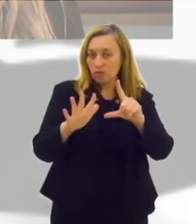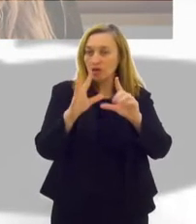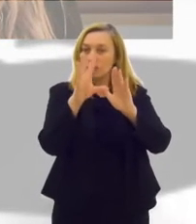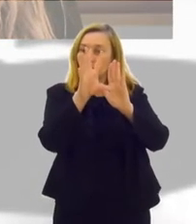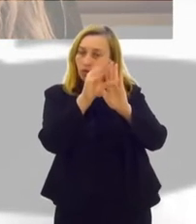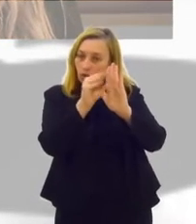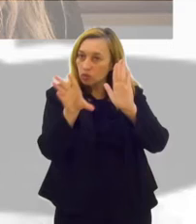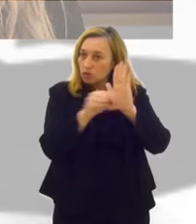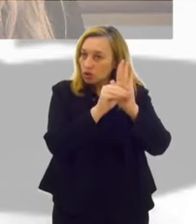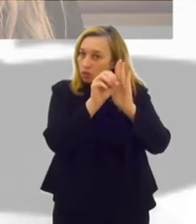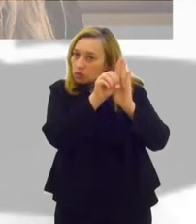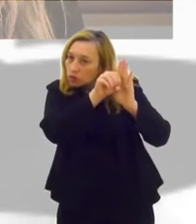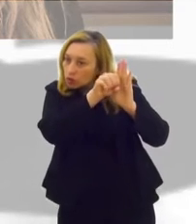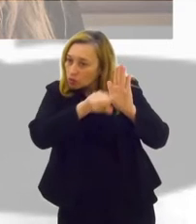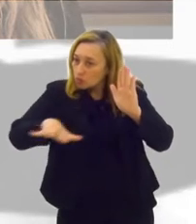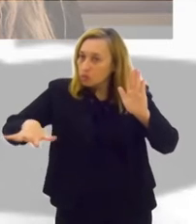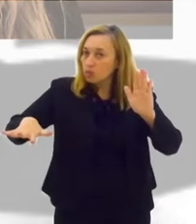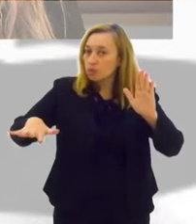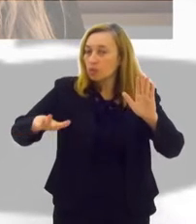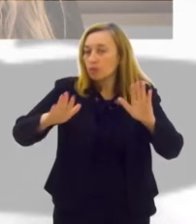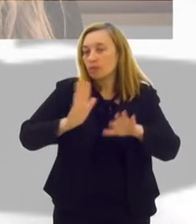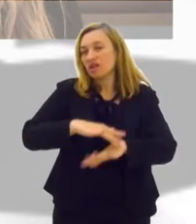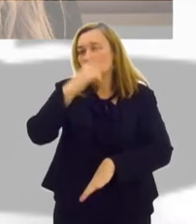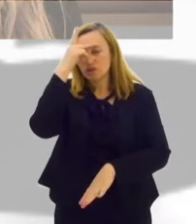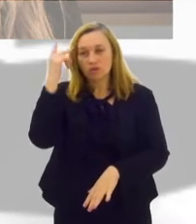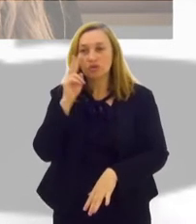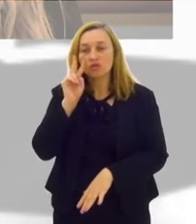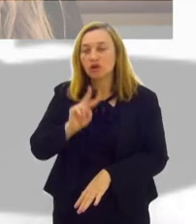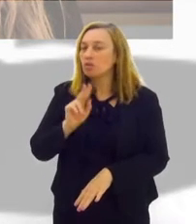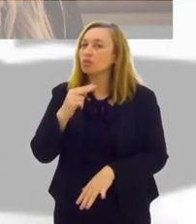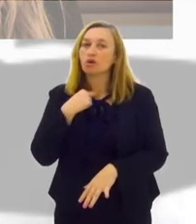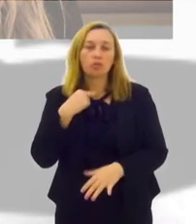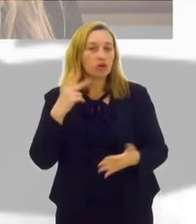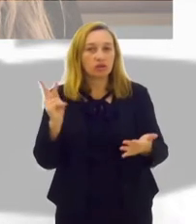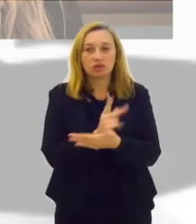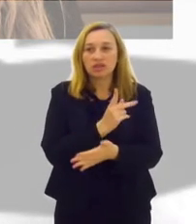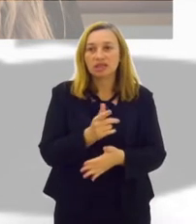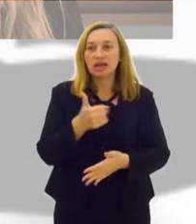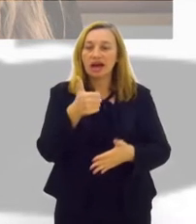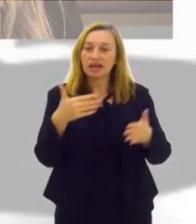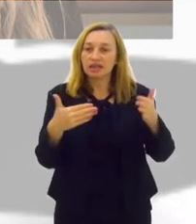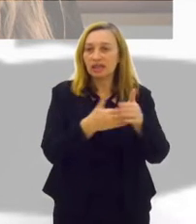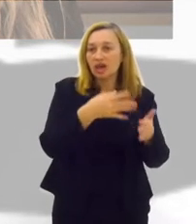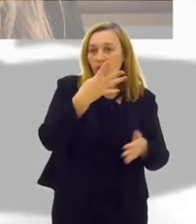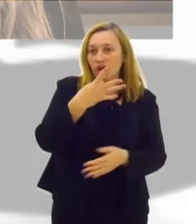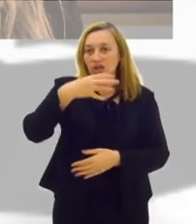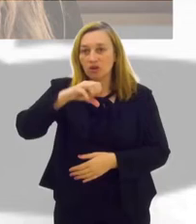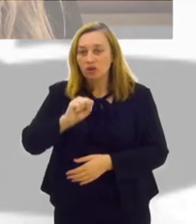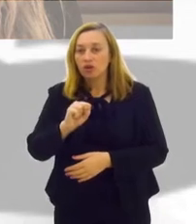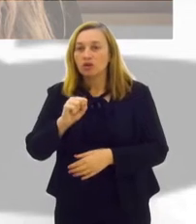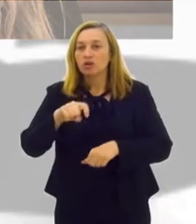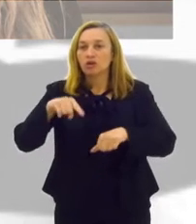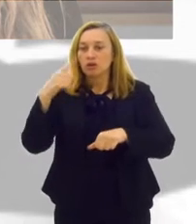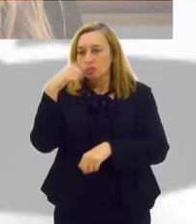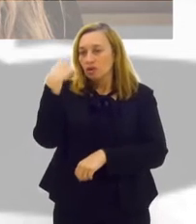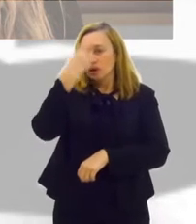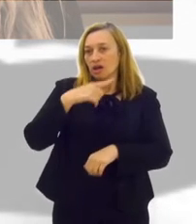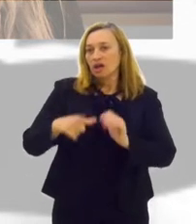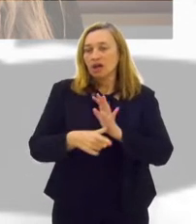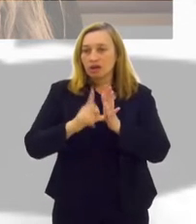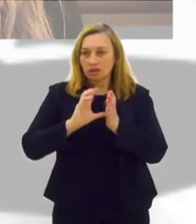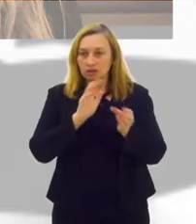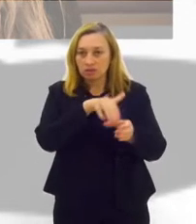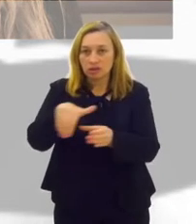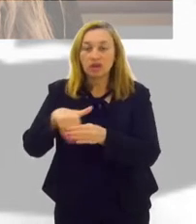um conteúdo atinja mais usuários. Isso não pode ocorrer até 48 horas antes da